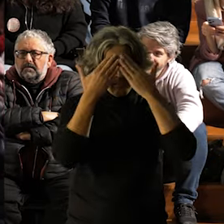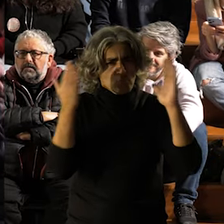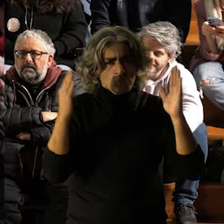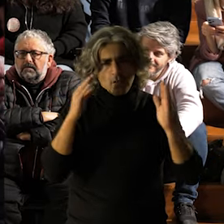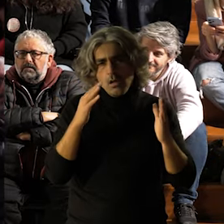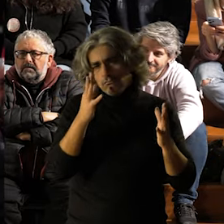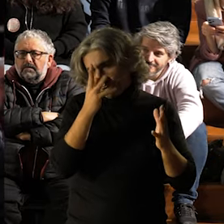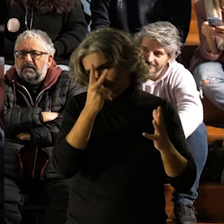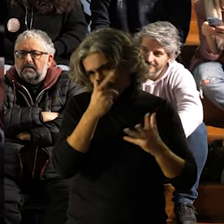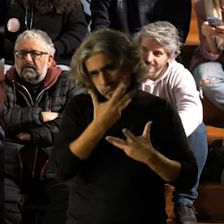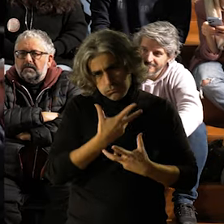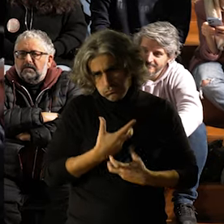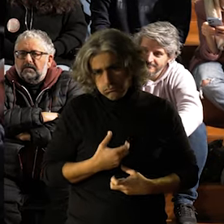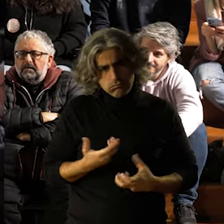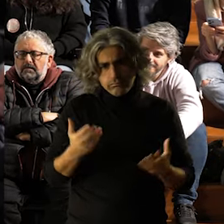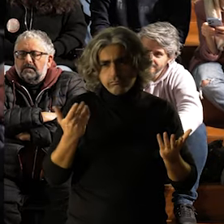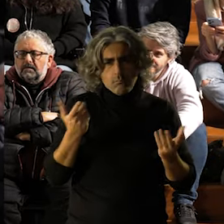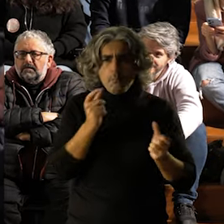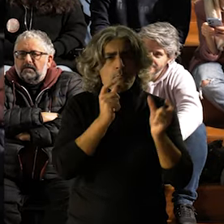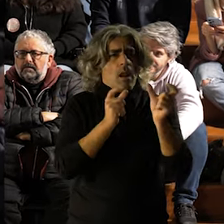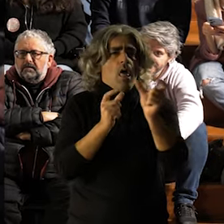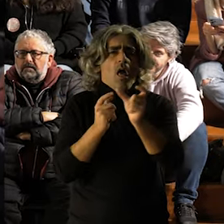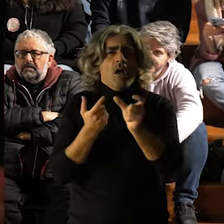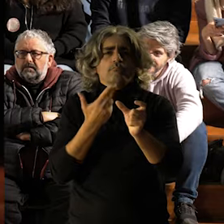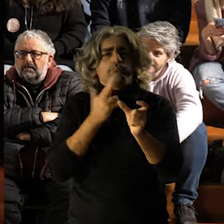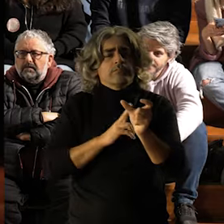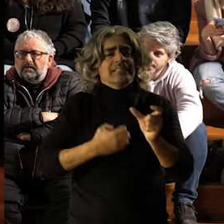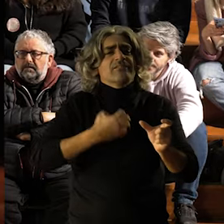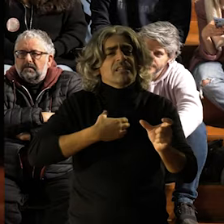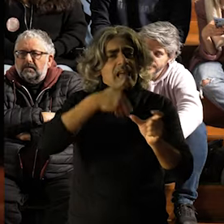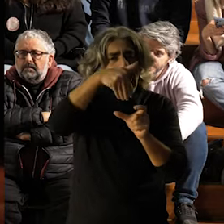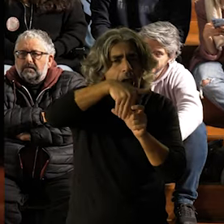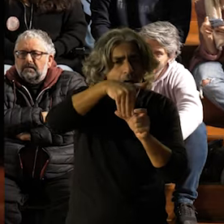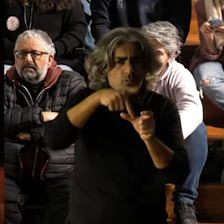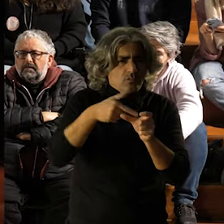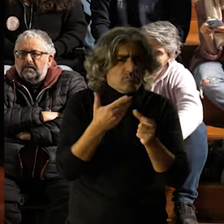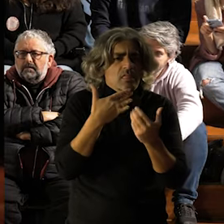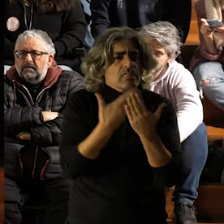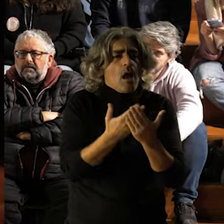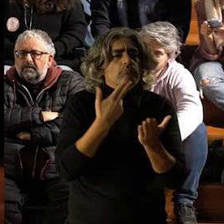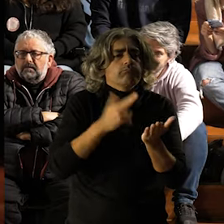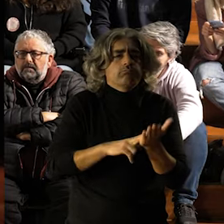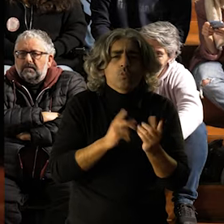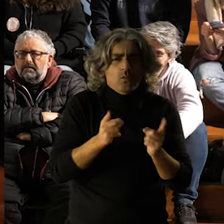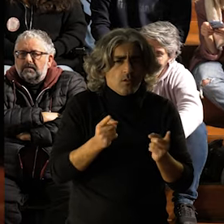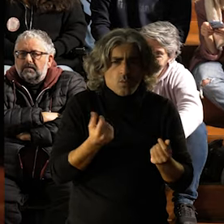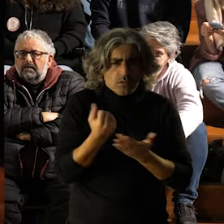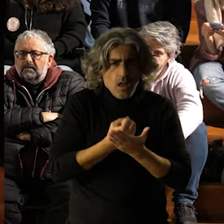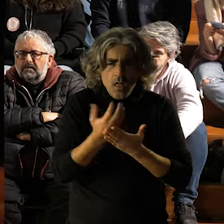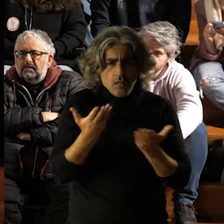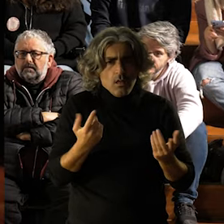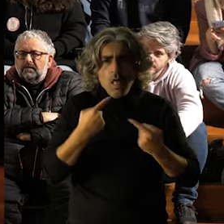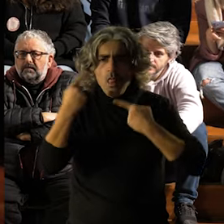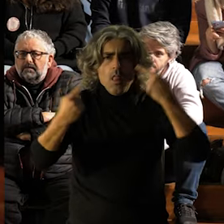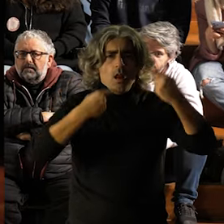democracia, porque a palavra depois significa pouco. Significa pouco na vida das pessoas. Tantos anúncios, tão